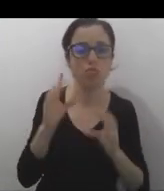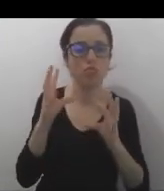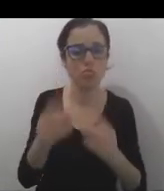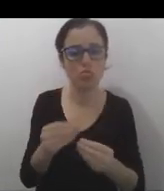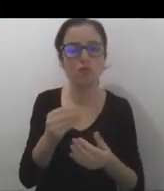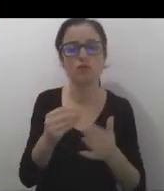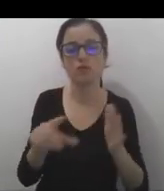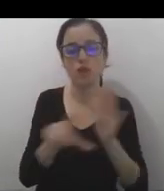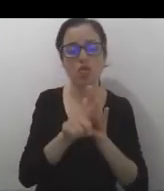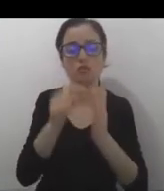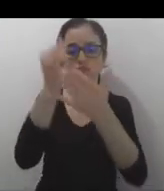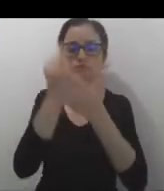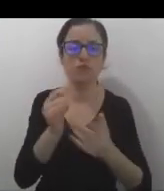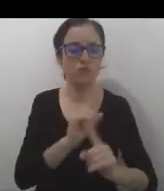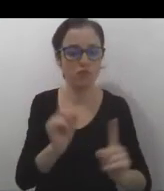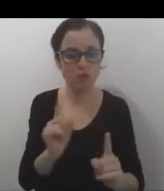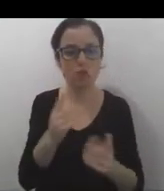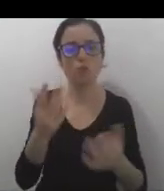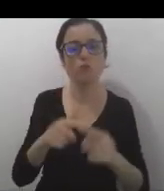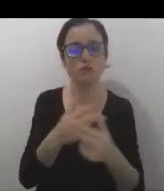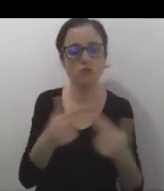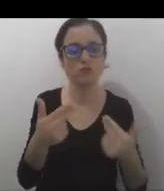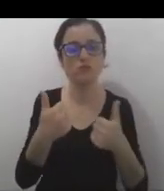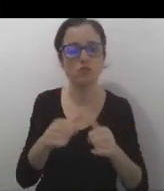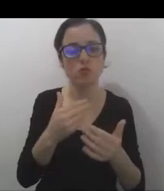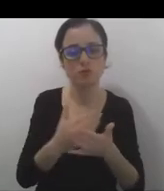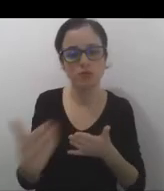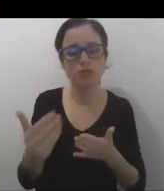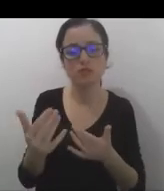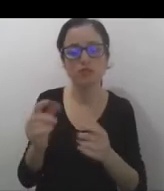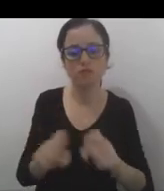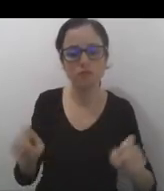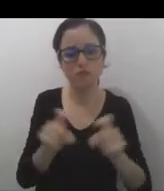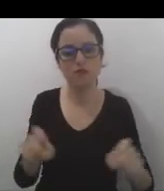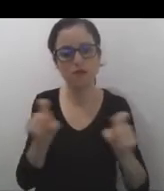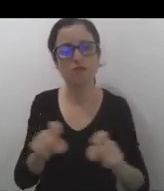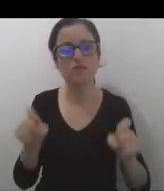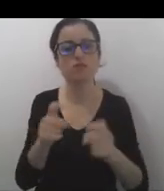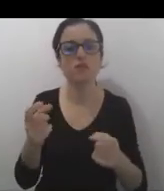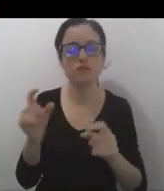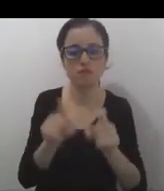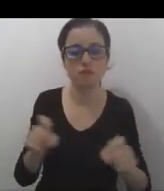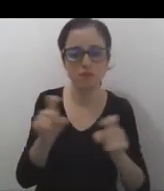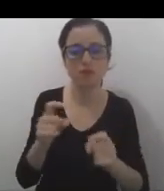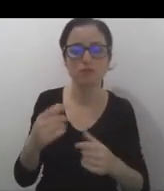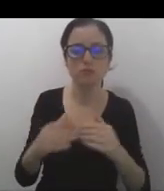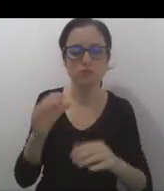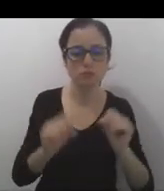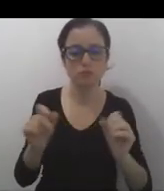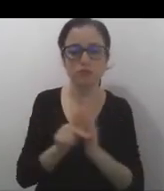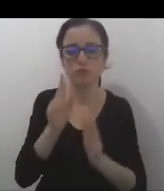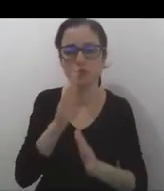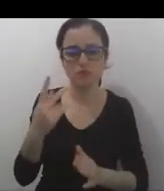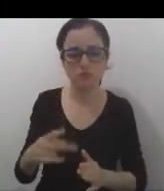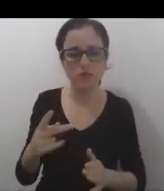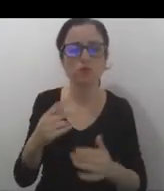A informática era produzida no Brasil, consequentemente, as carenagens dessa informática, desse equipamento informático também era